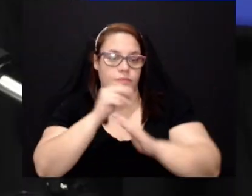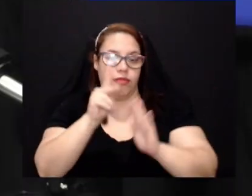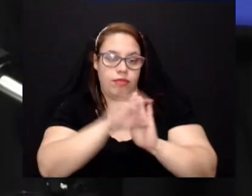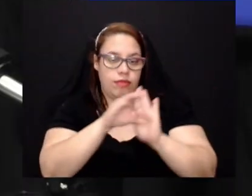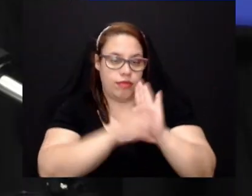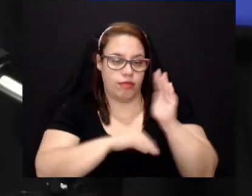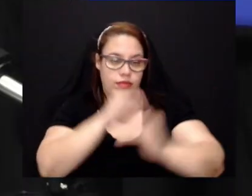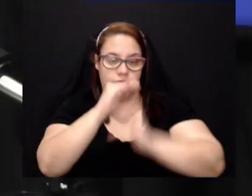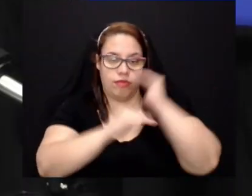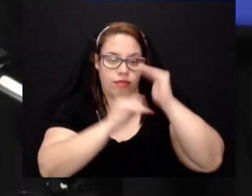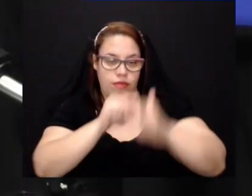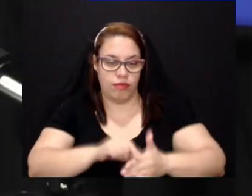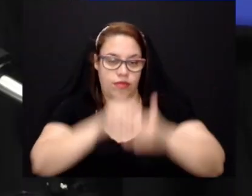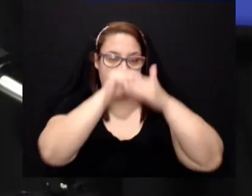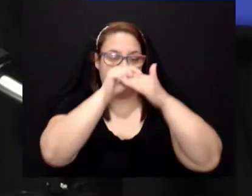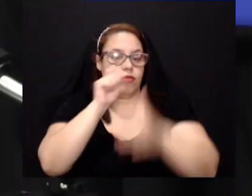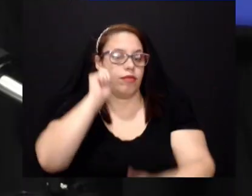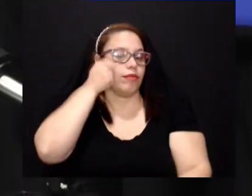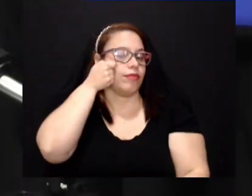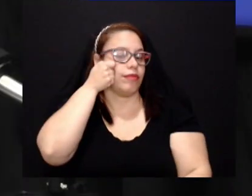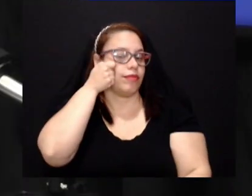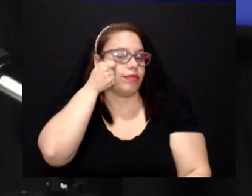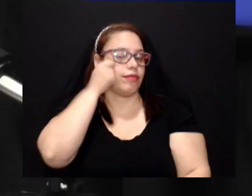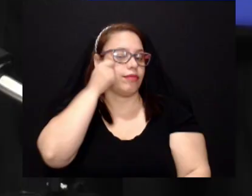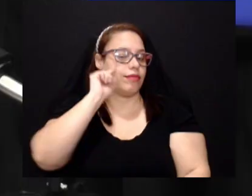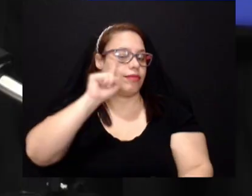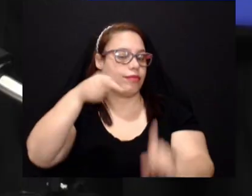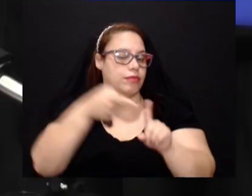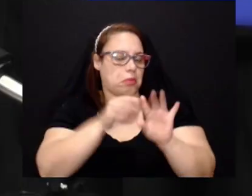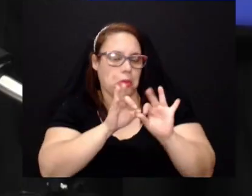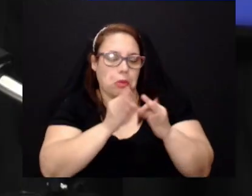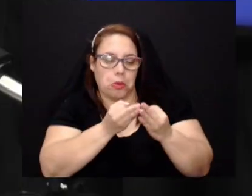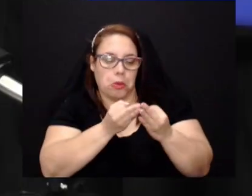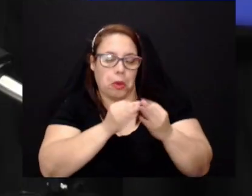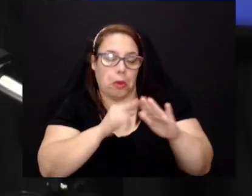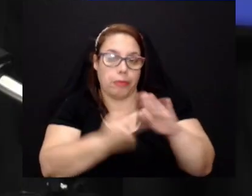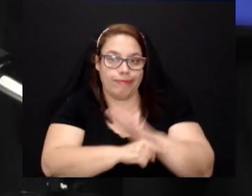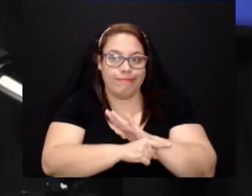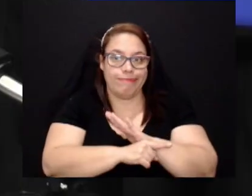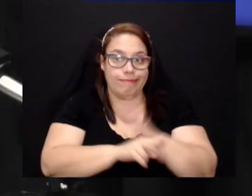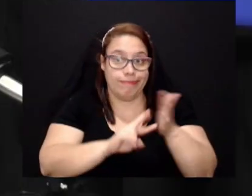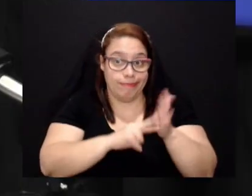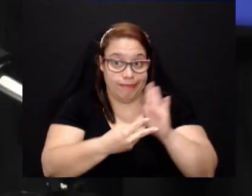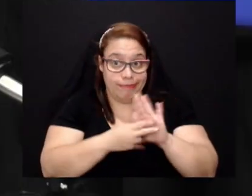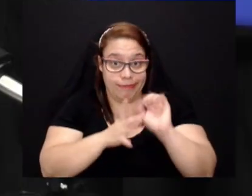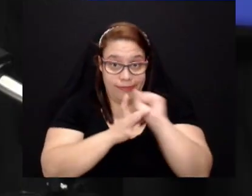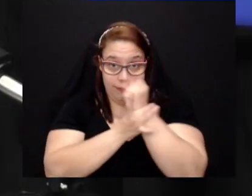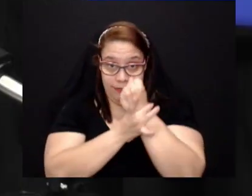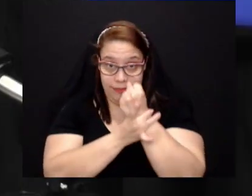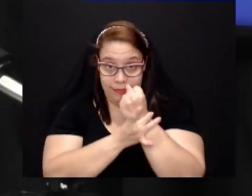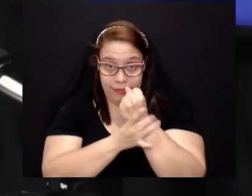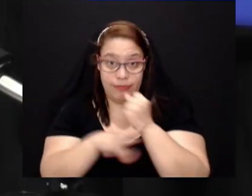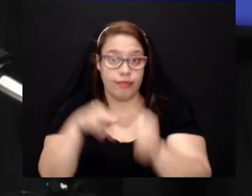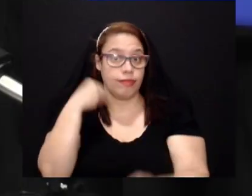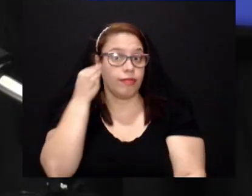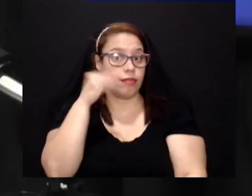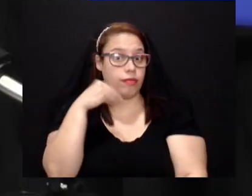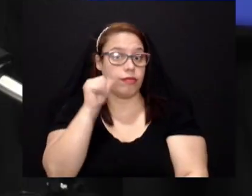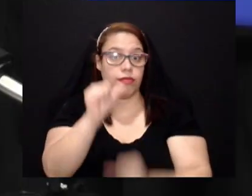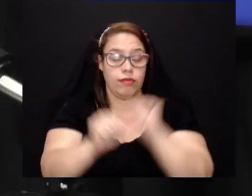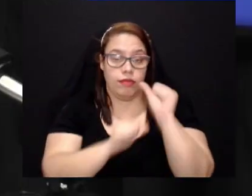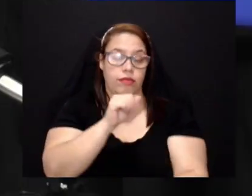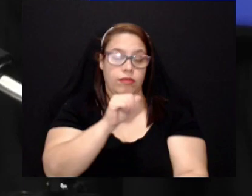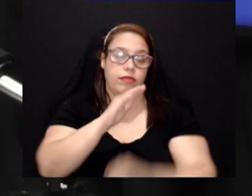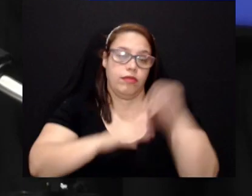de Lideranças Negras. Nosso objetivo é simples e profundo: garantir que experiências que transformam o serviço público